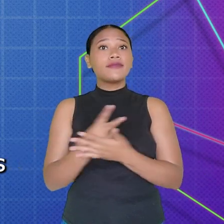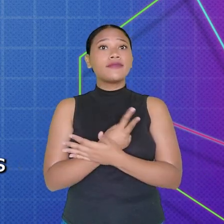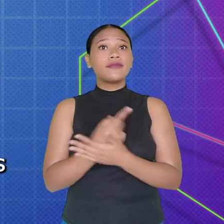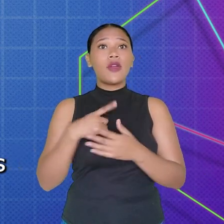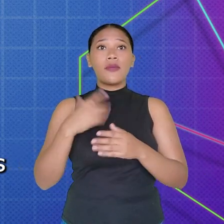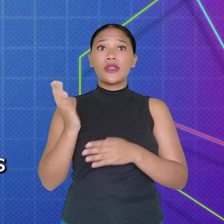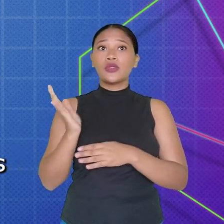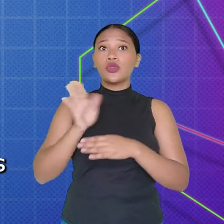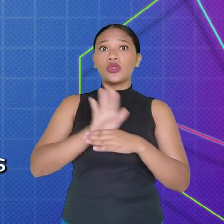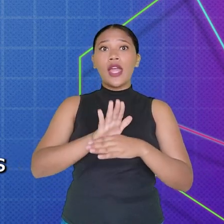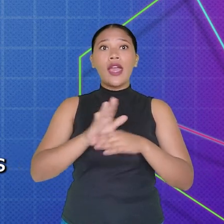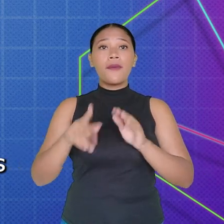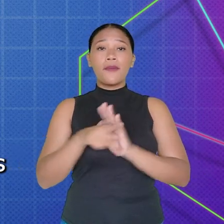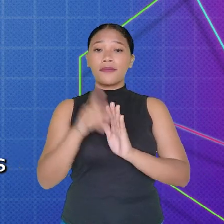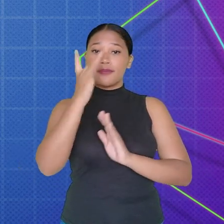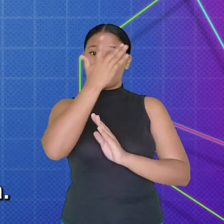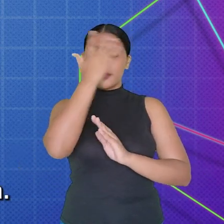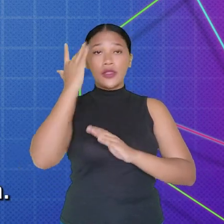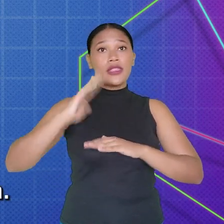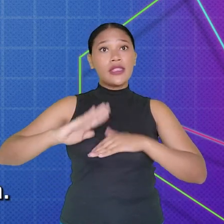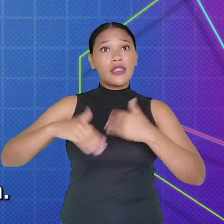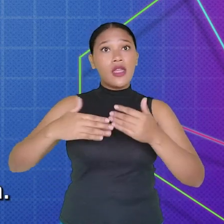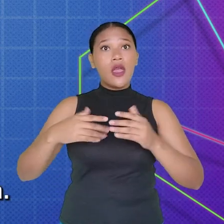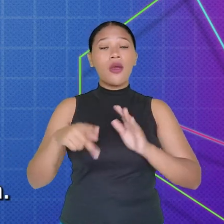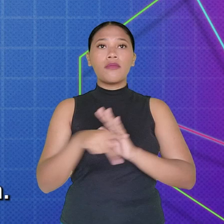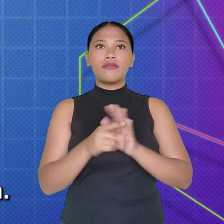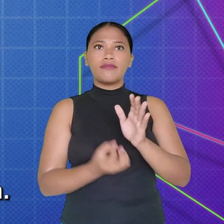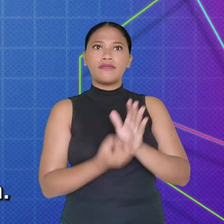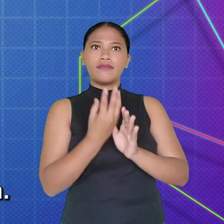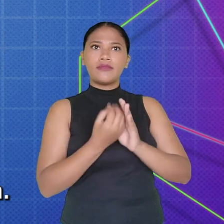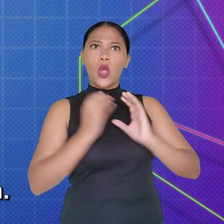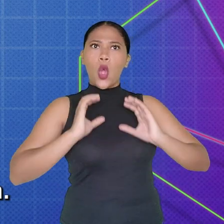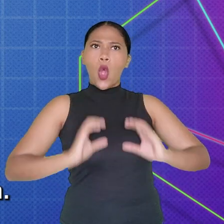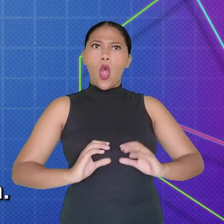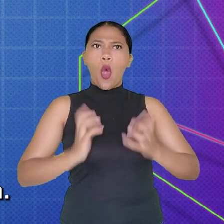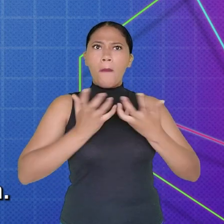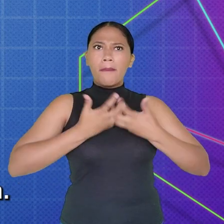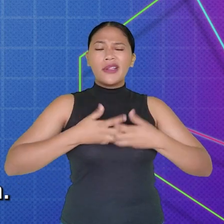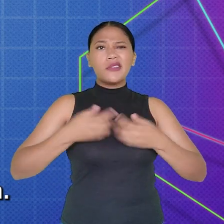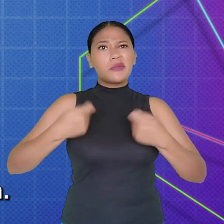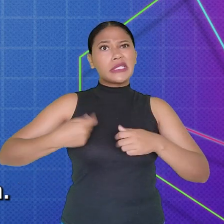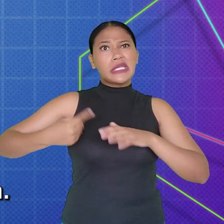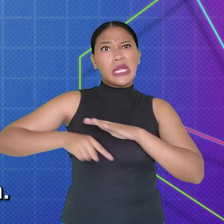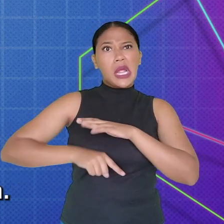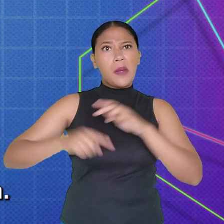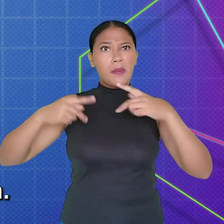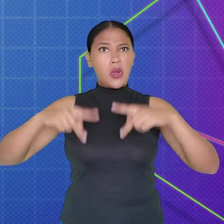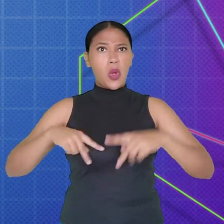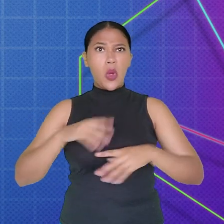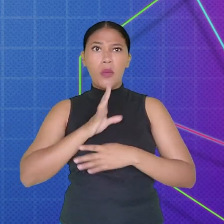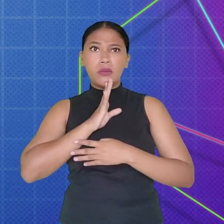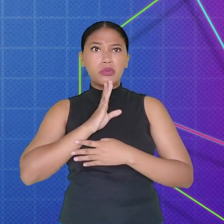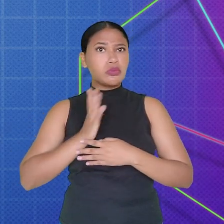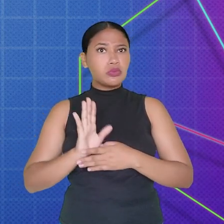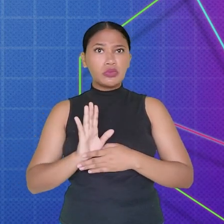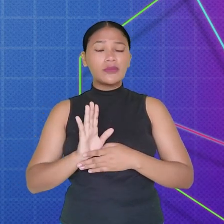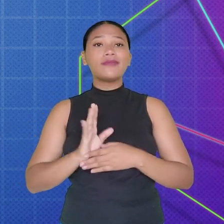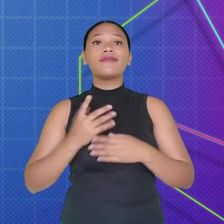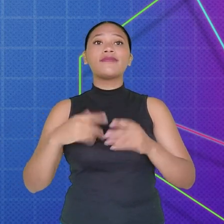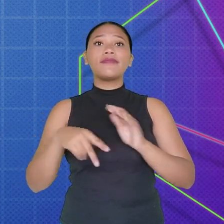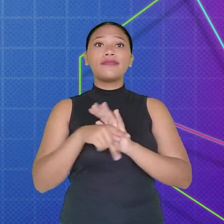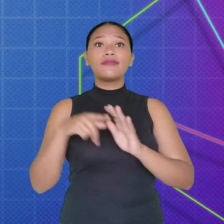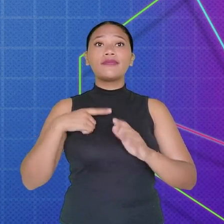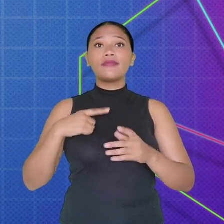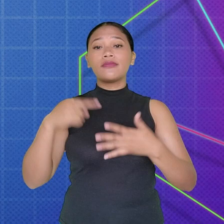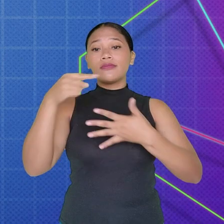de eventos para ajudar os desenvolvedores a criar comportamentos complexos sem a necessidade de programação avançada. Cada evento oferece